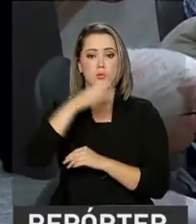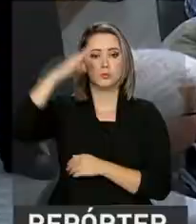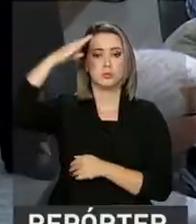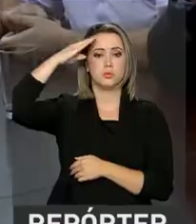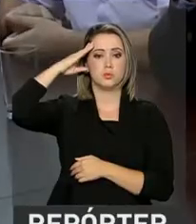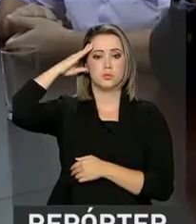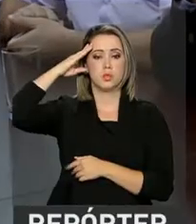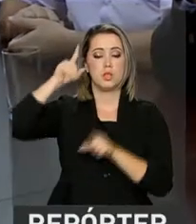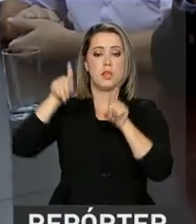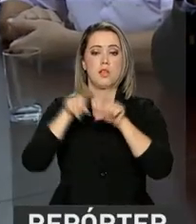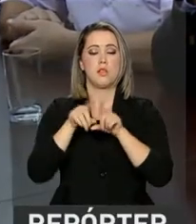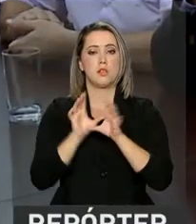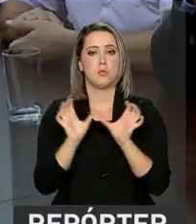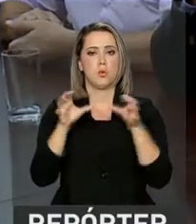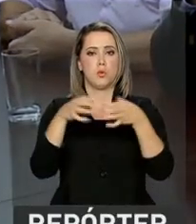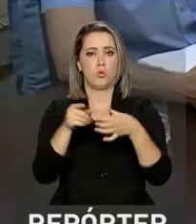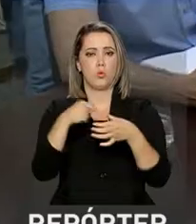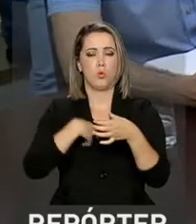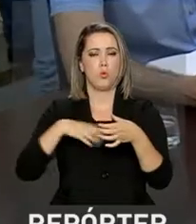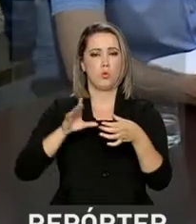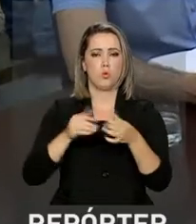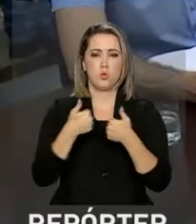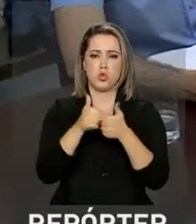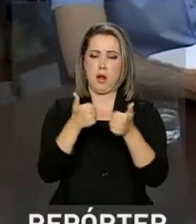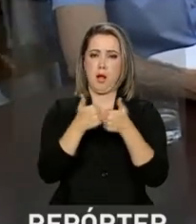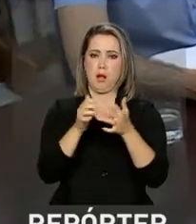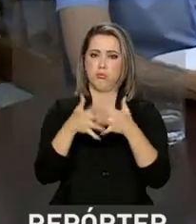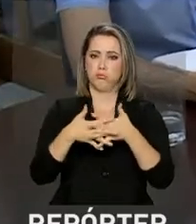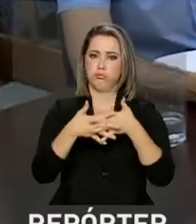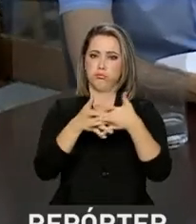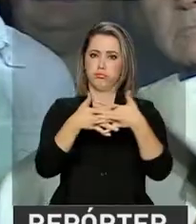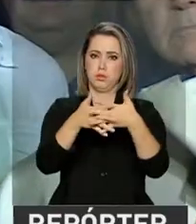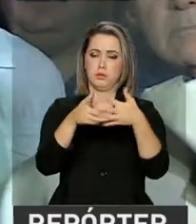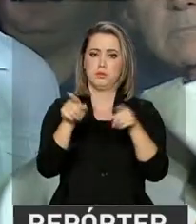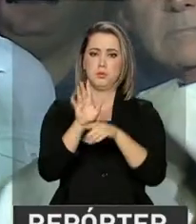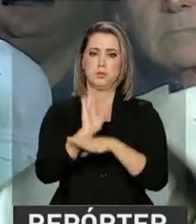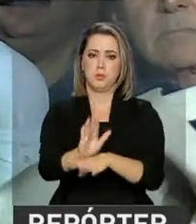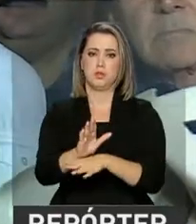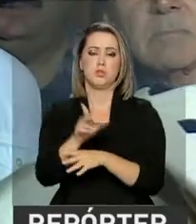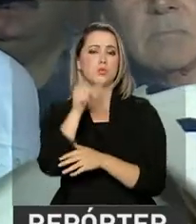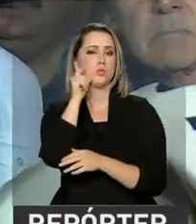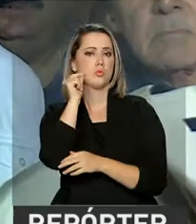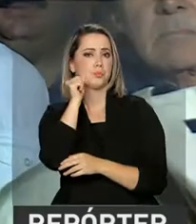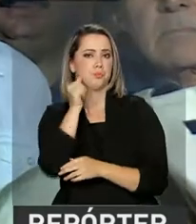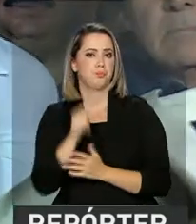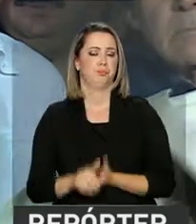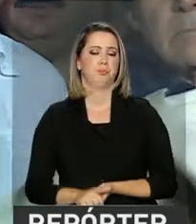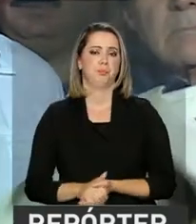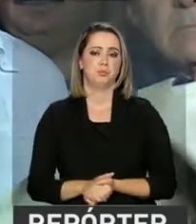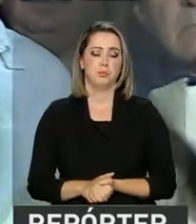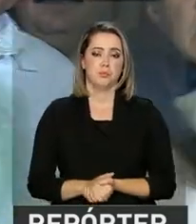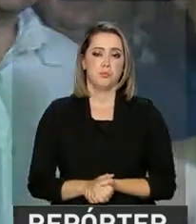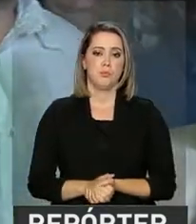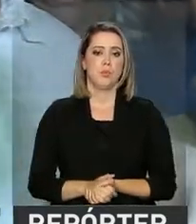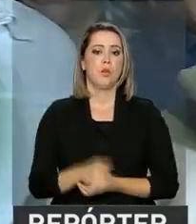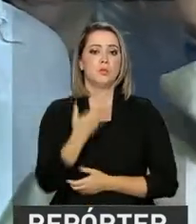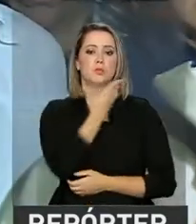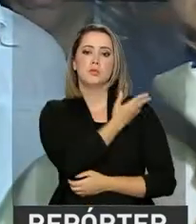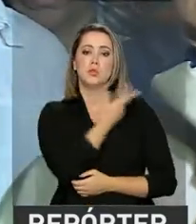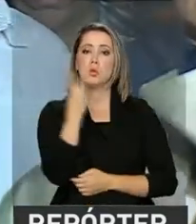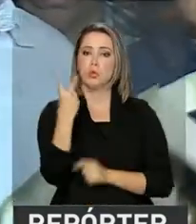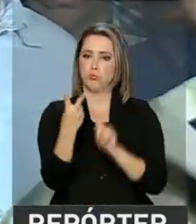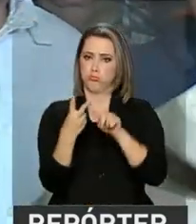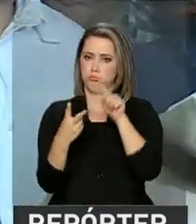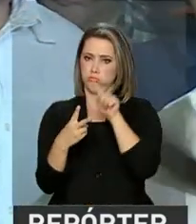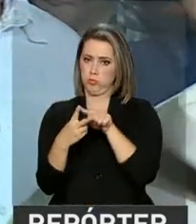caminhões da frota militar que vão dar apoio à população de alagoas dois fatores se apresentar aqui um nós precisamos